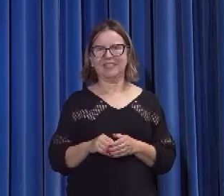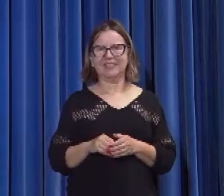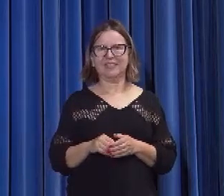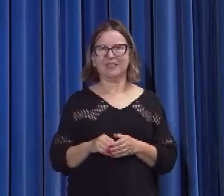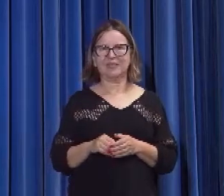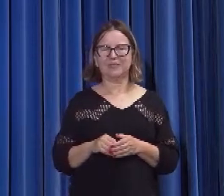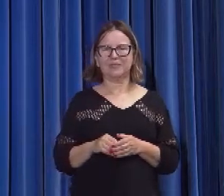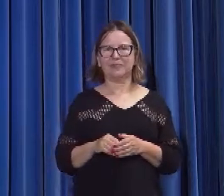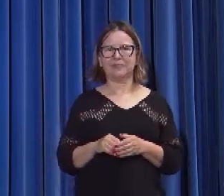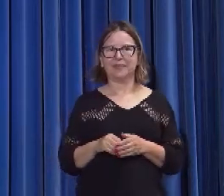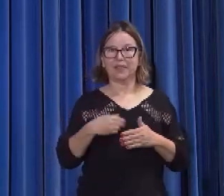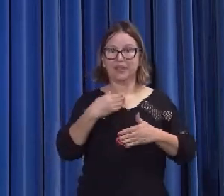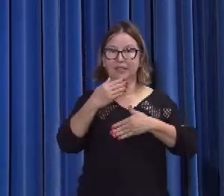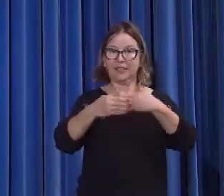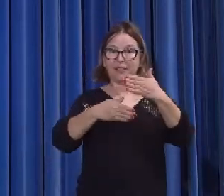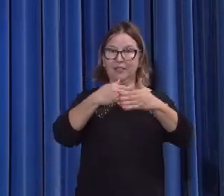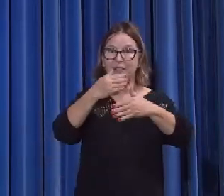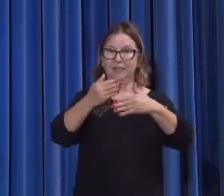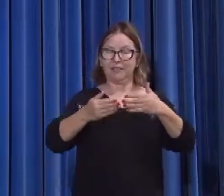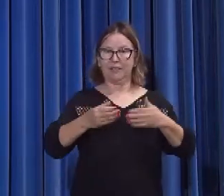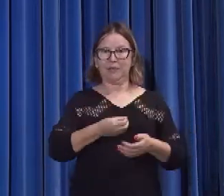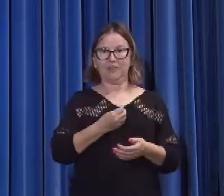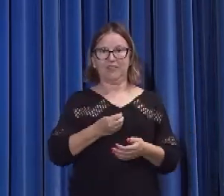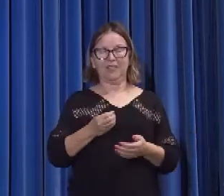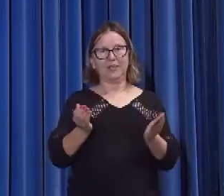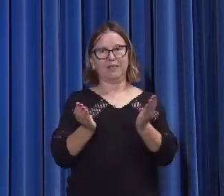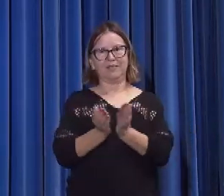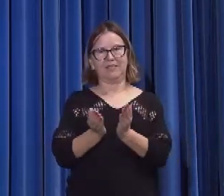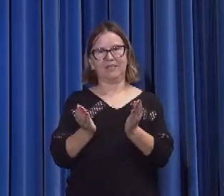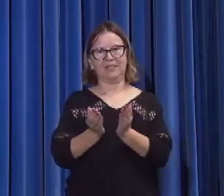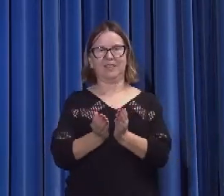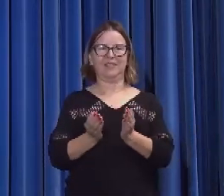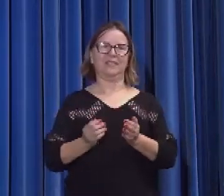desenvolvimento e amadurecimento do cristão.